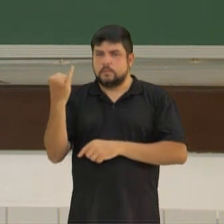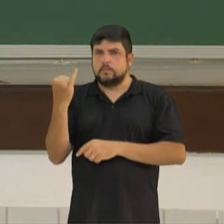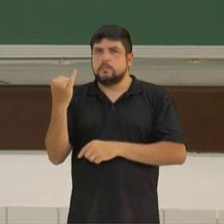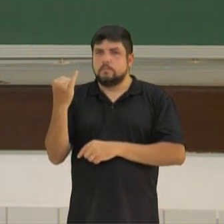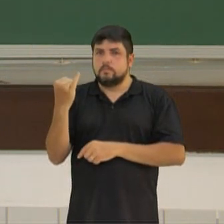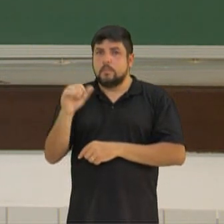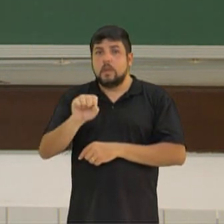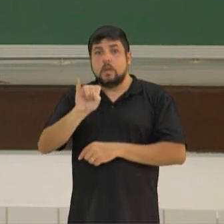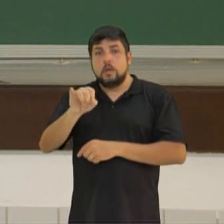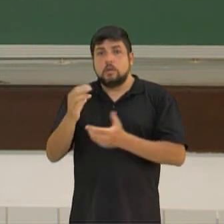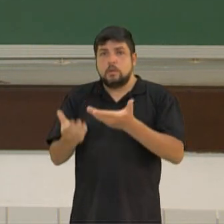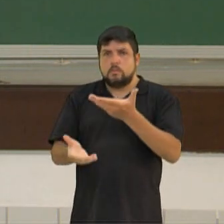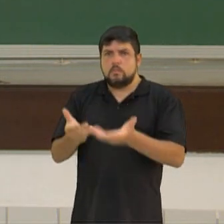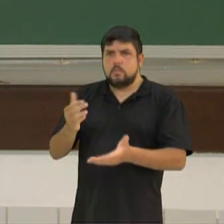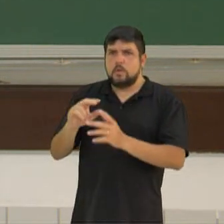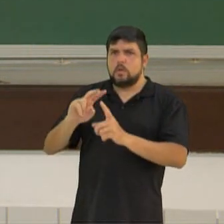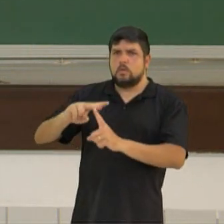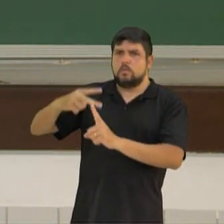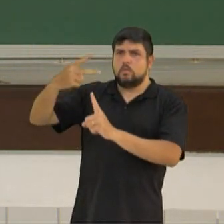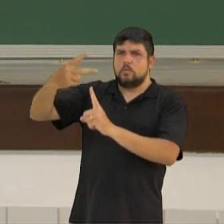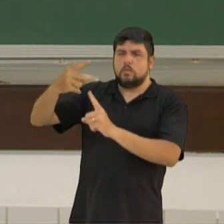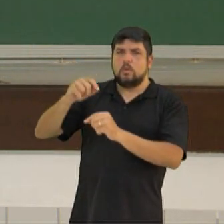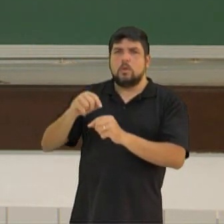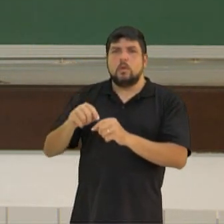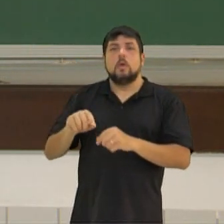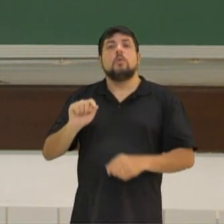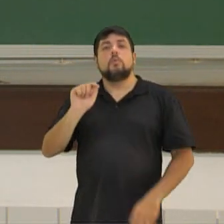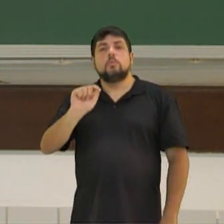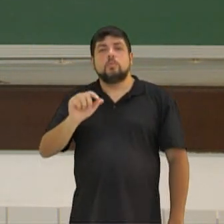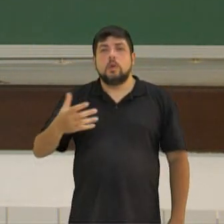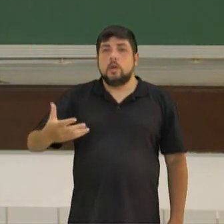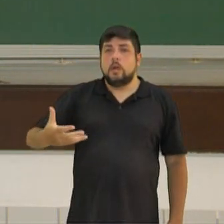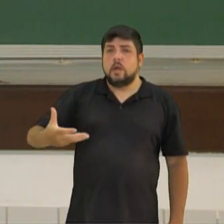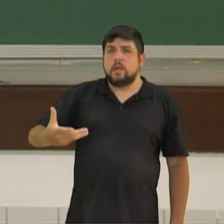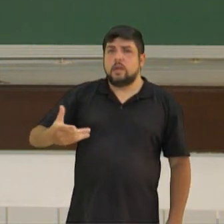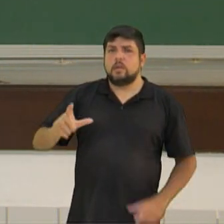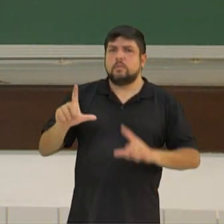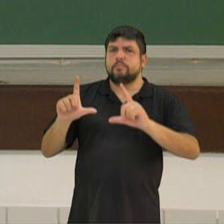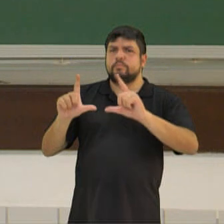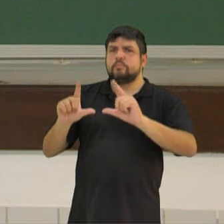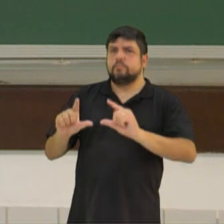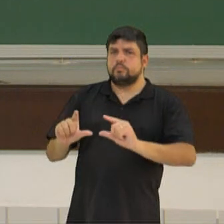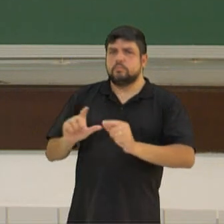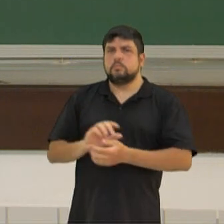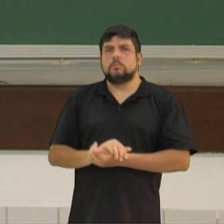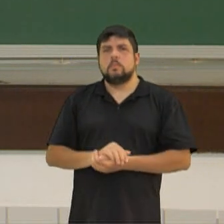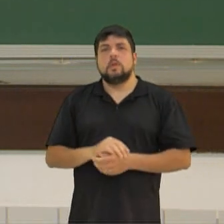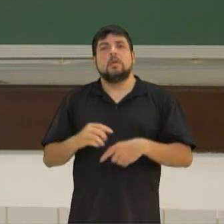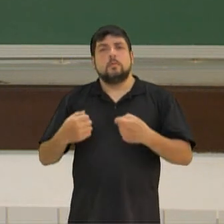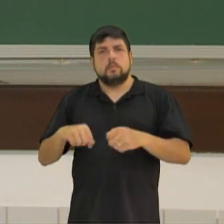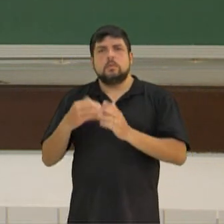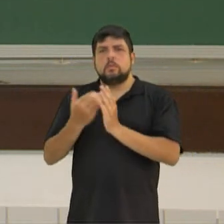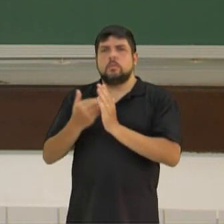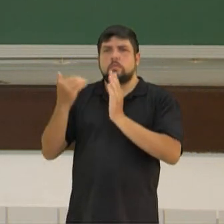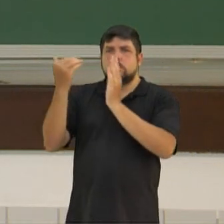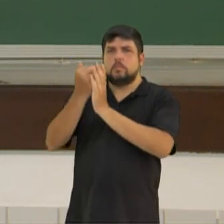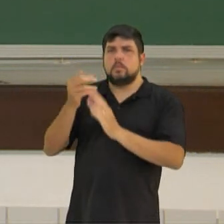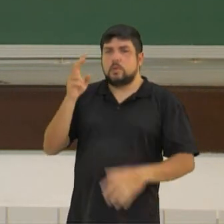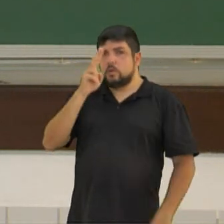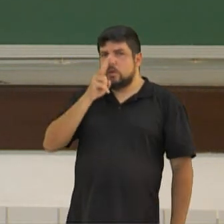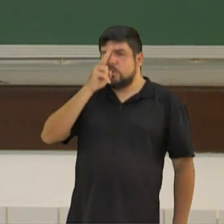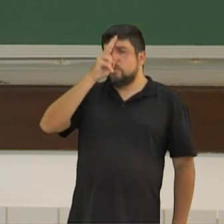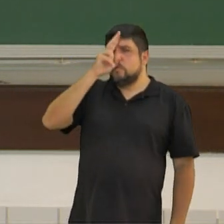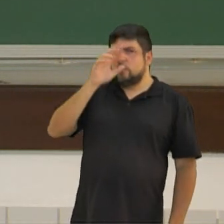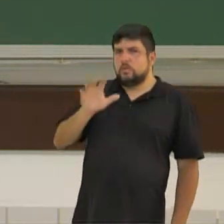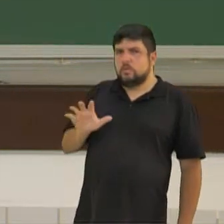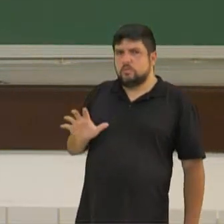mais massa um objeto, um corpo tem, menor vai ser a sua aceleração. Então, vai ser preciso uma força muito maior para